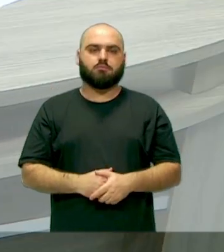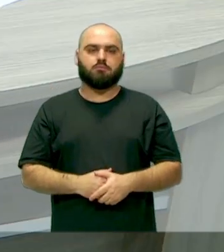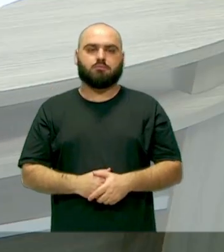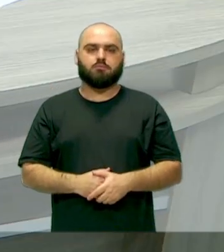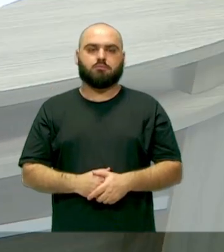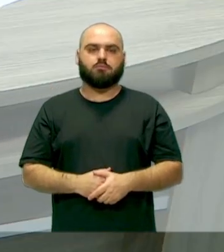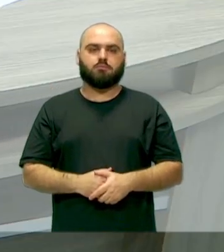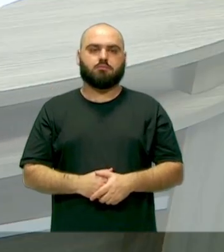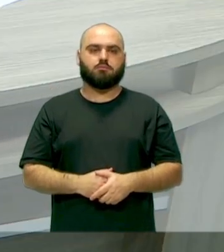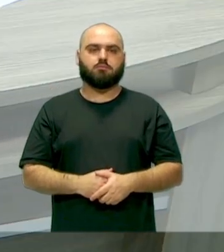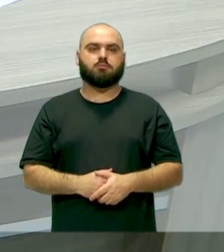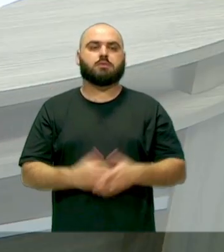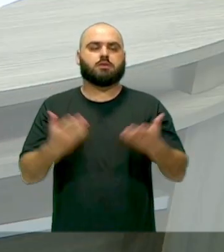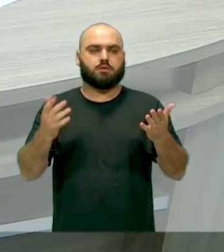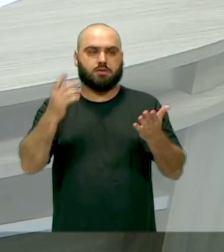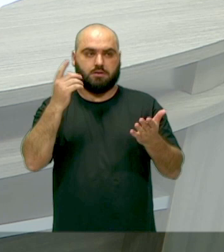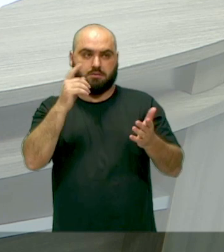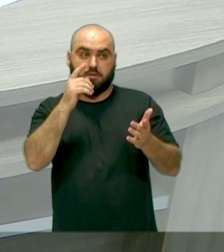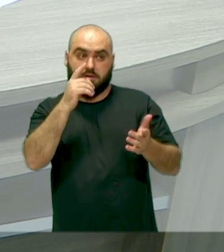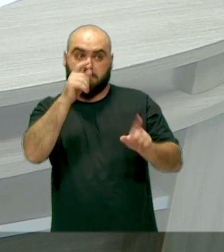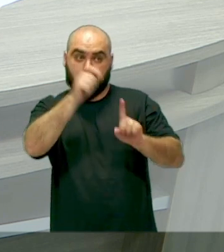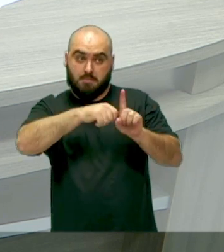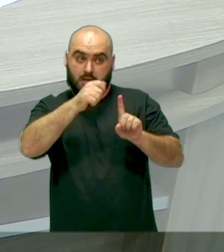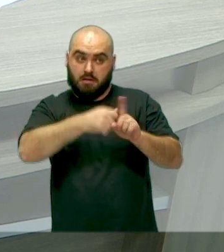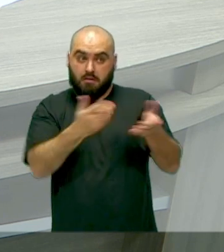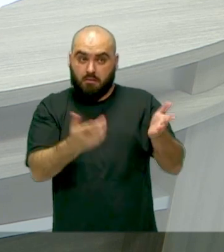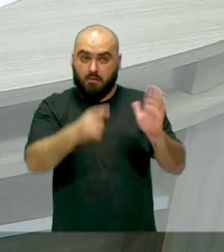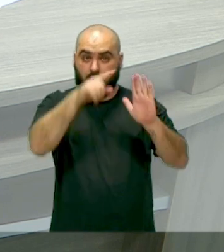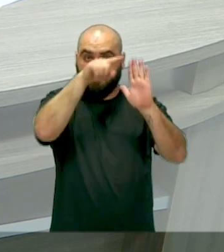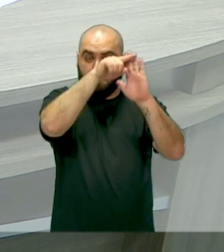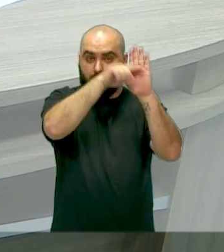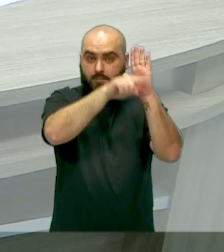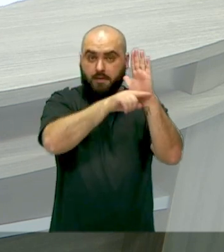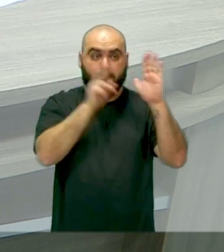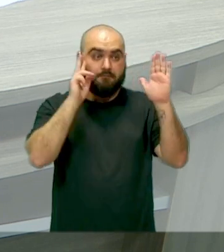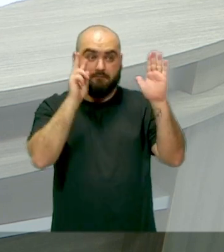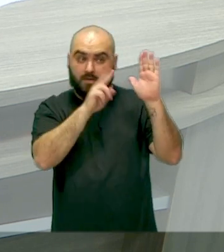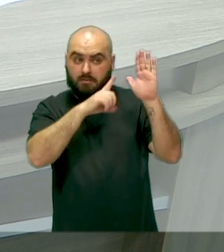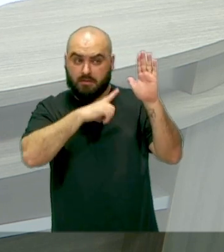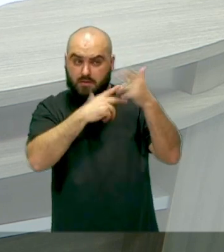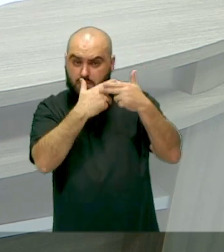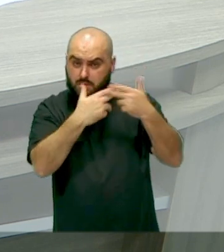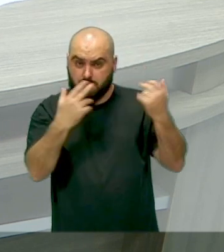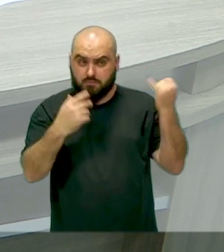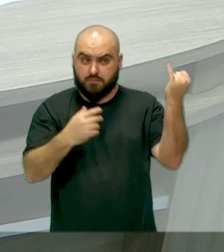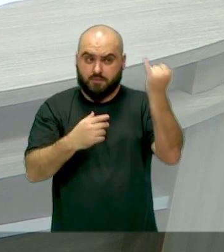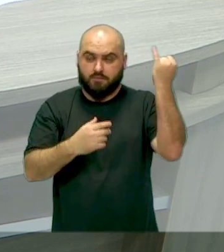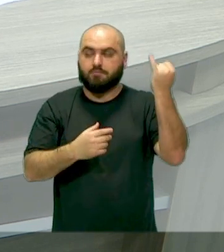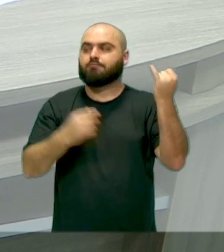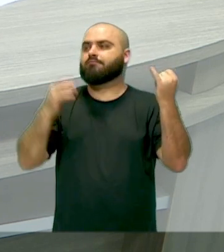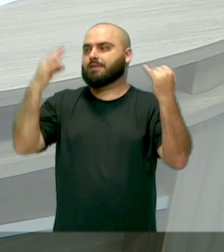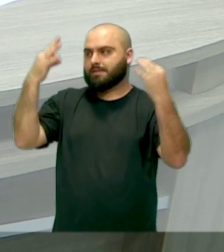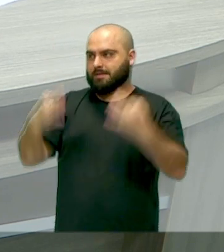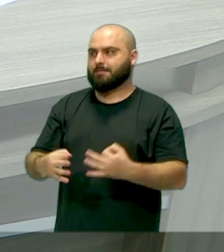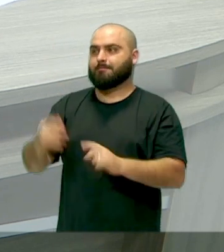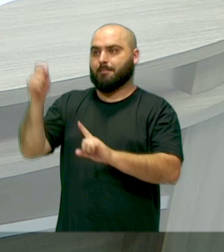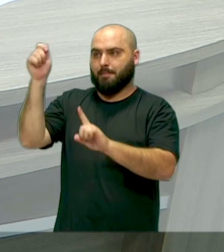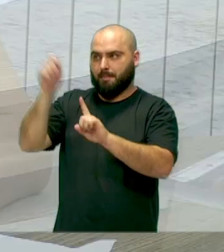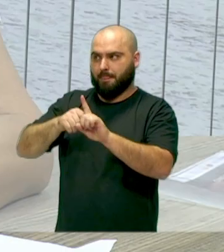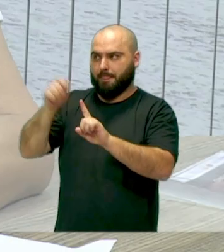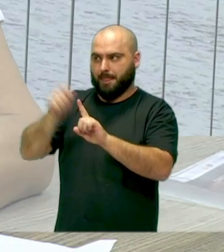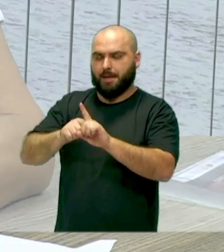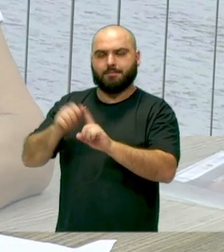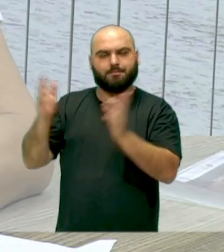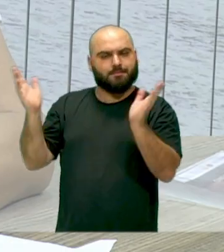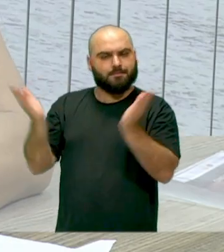E a programação para esse mês aqui? Eu vi que tem coisas assim fantásticas na programação do Itajaí Sem Racismo.